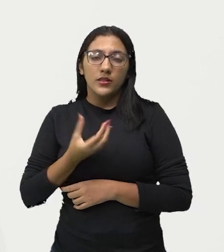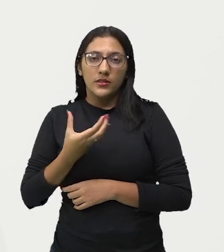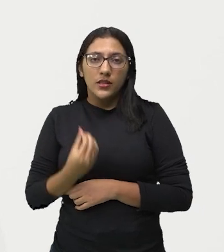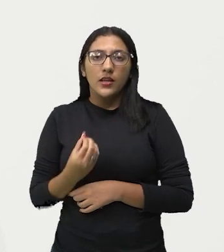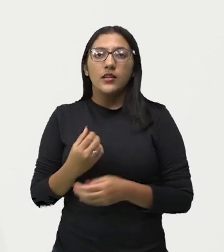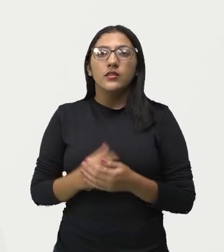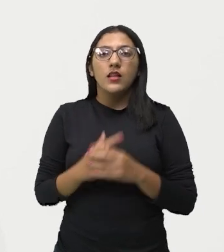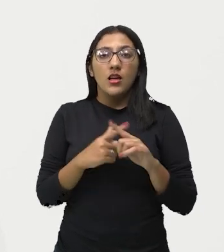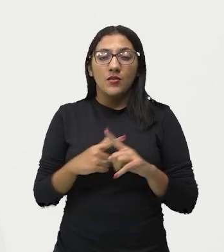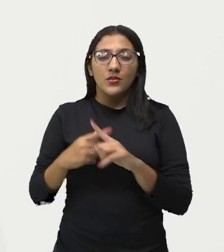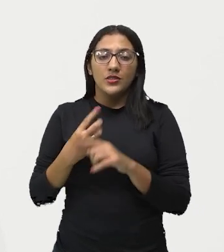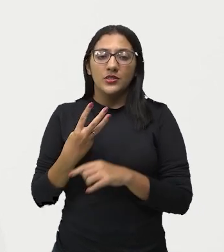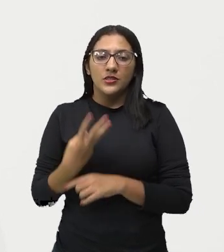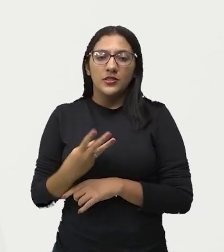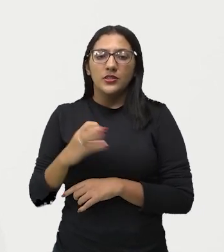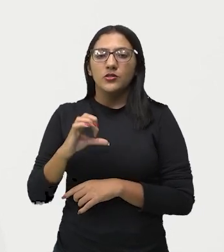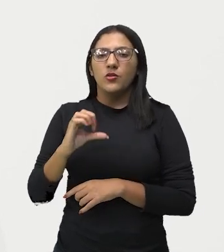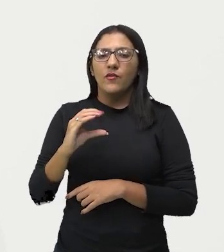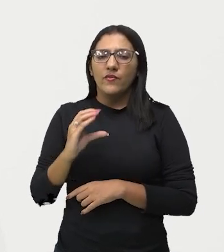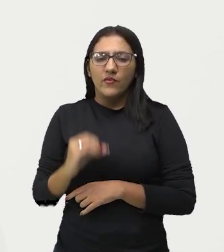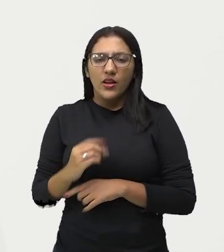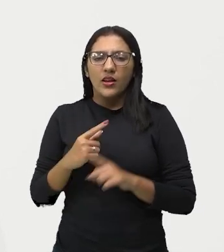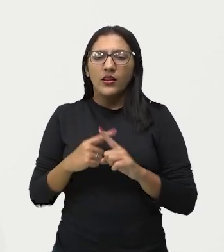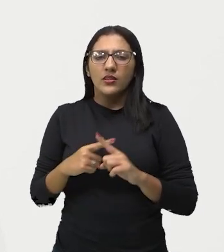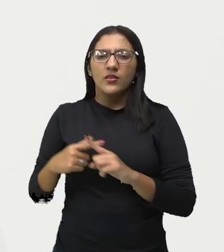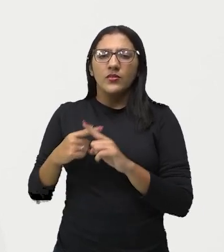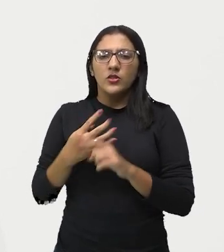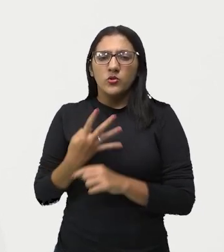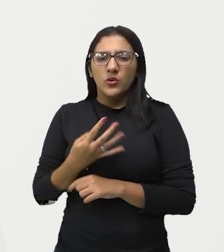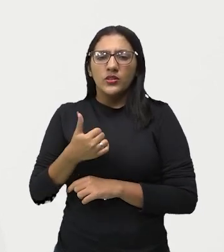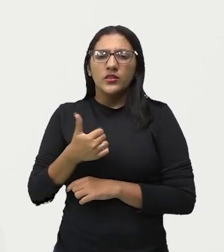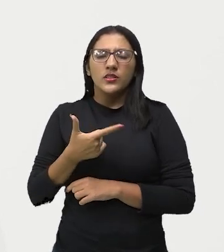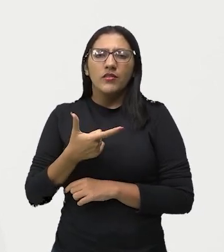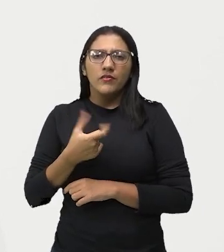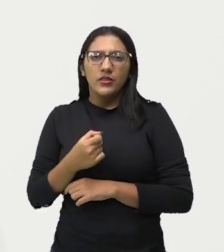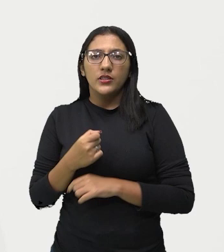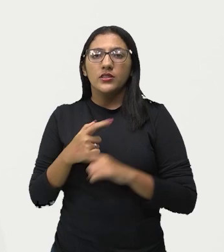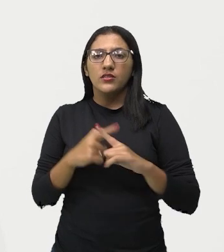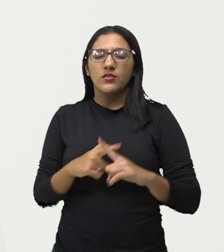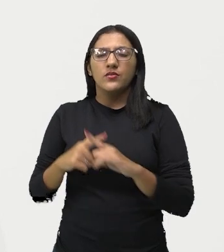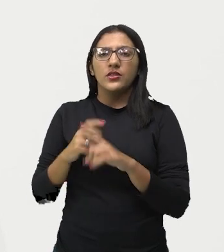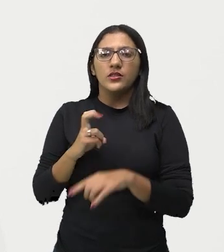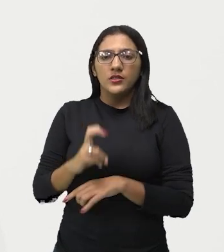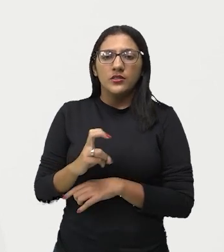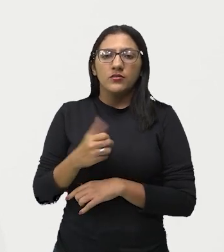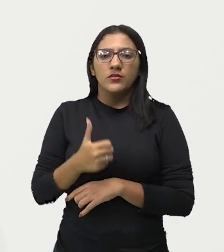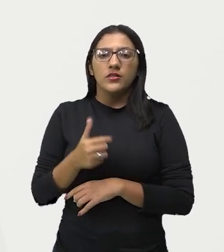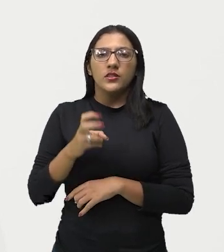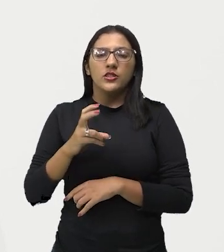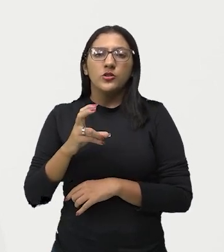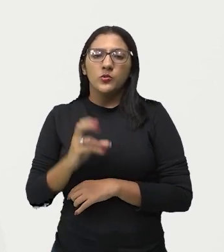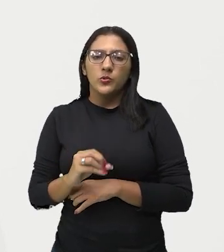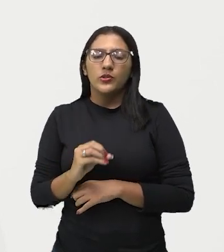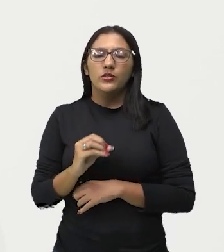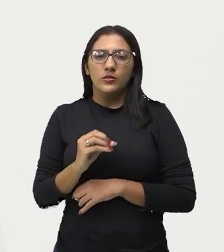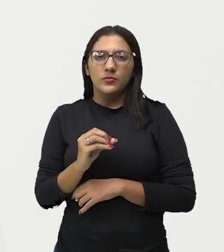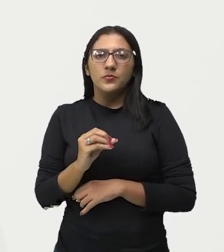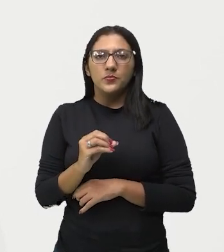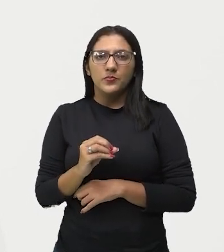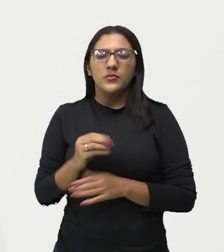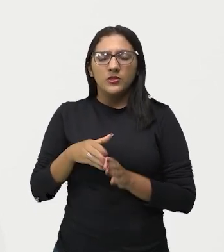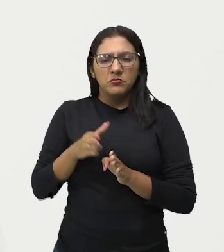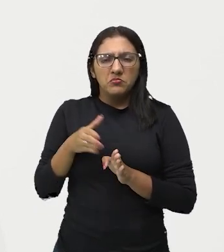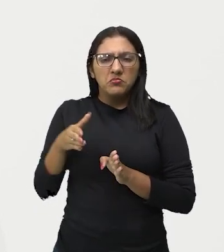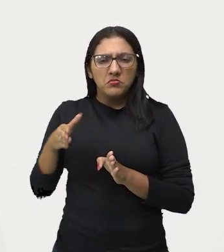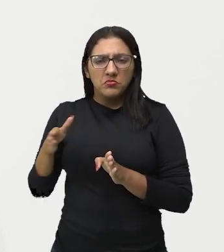vezes 3, 90. 30 vezes 4, 120. 30 vezes 5, 150. E